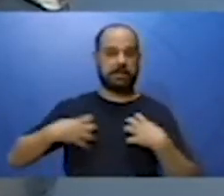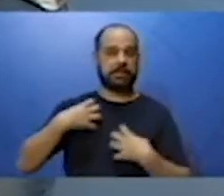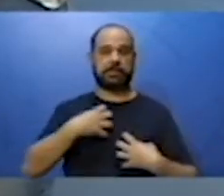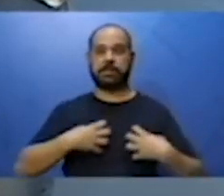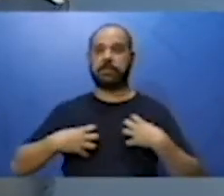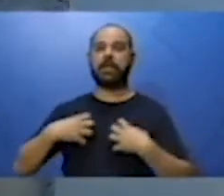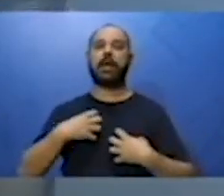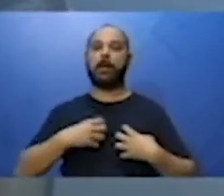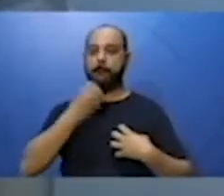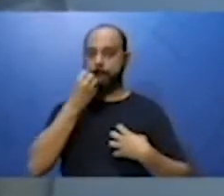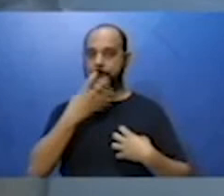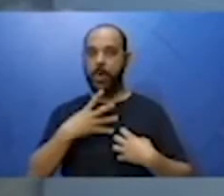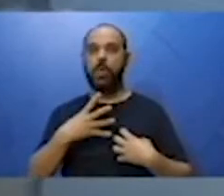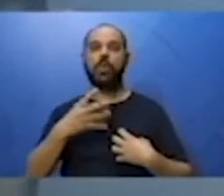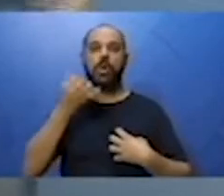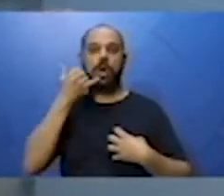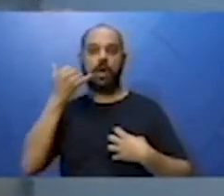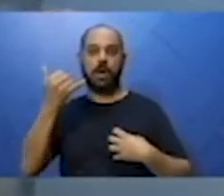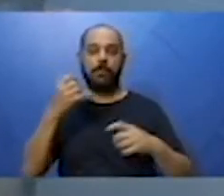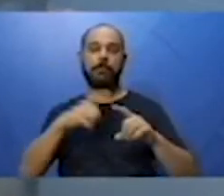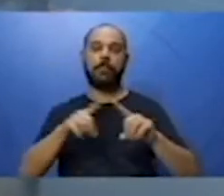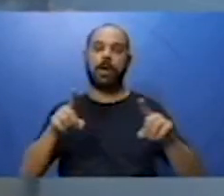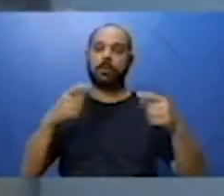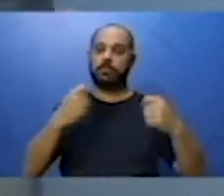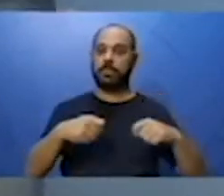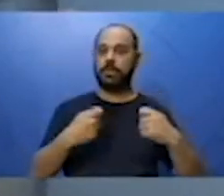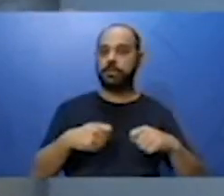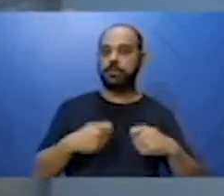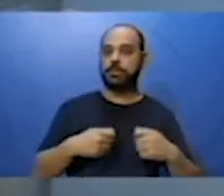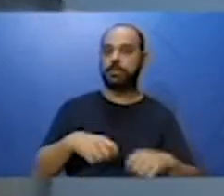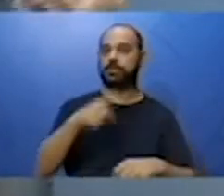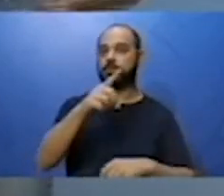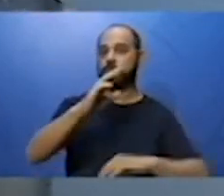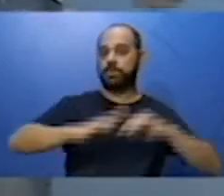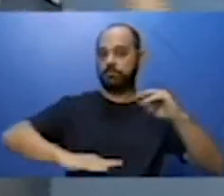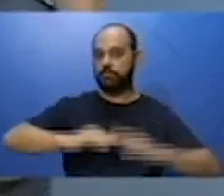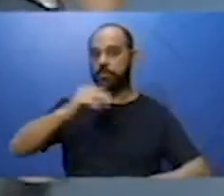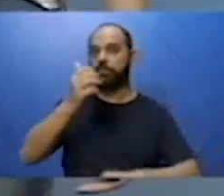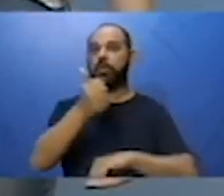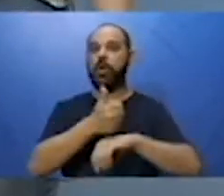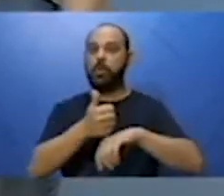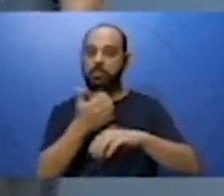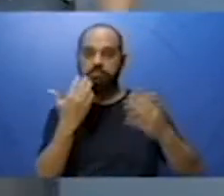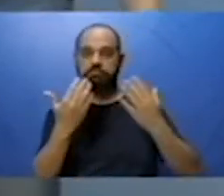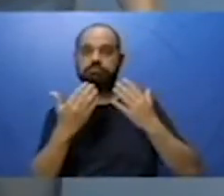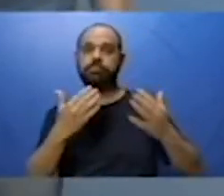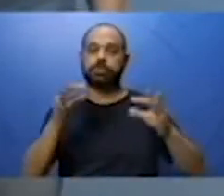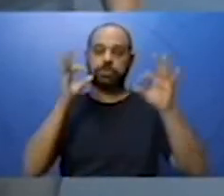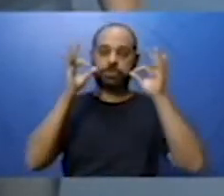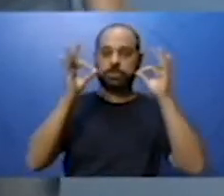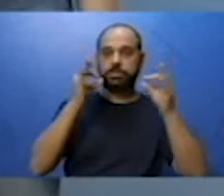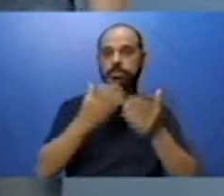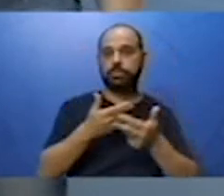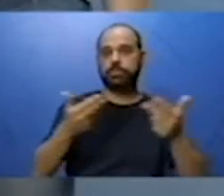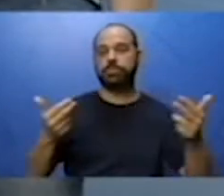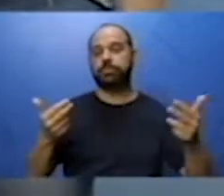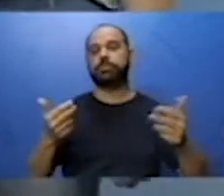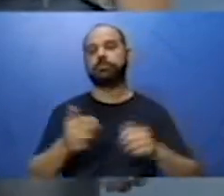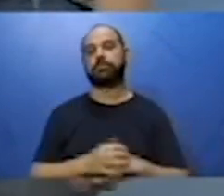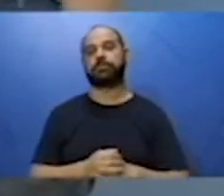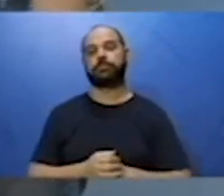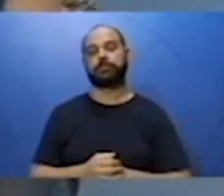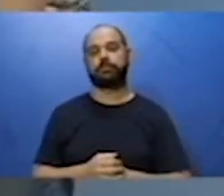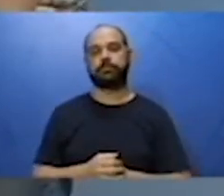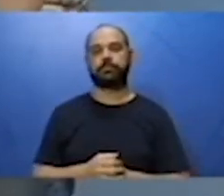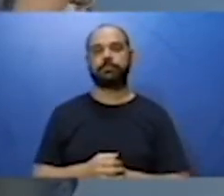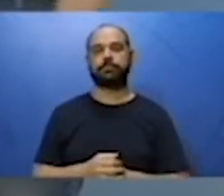número é legal, mas também é muito legal, é muito importante que você busque um profissional capacitado, tá bom?